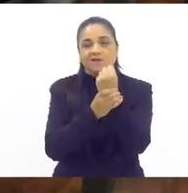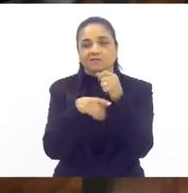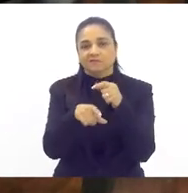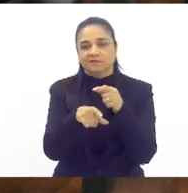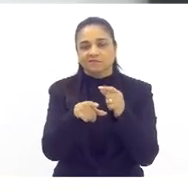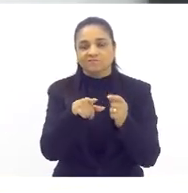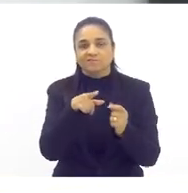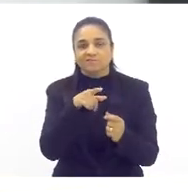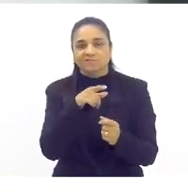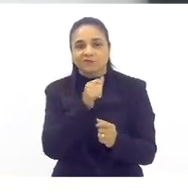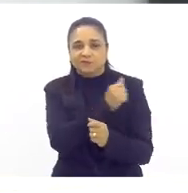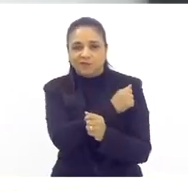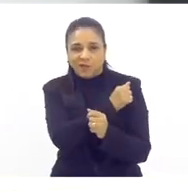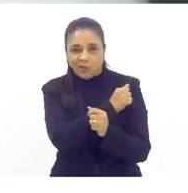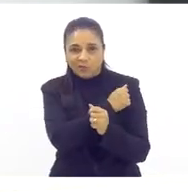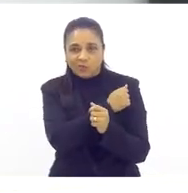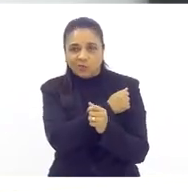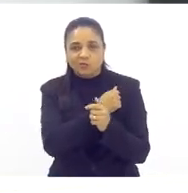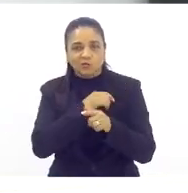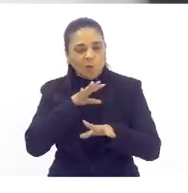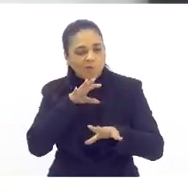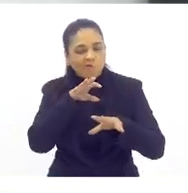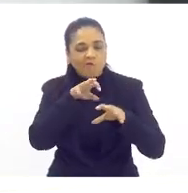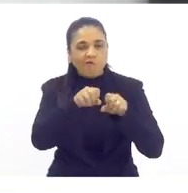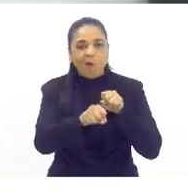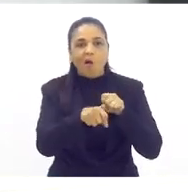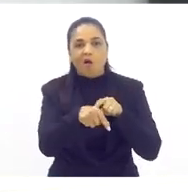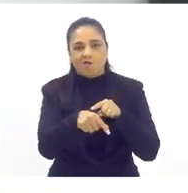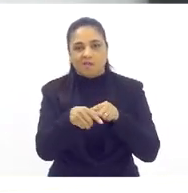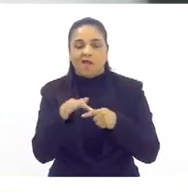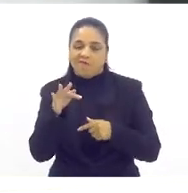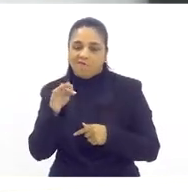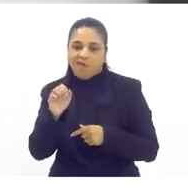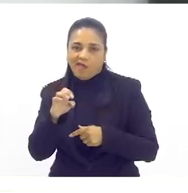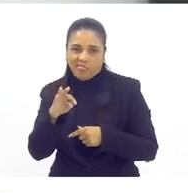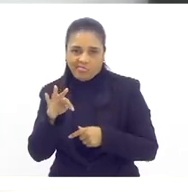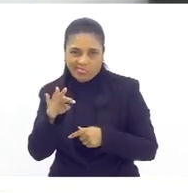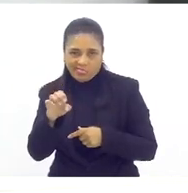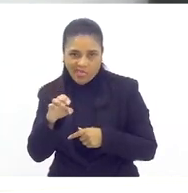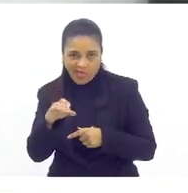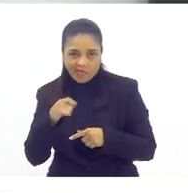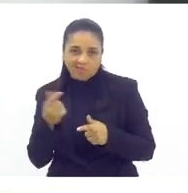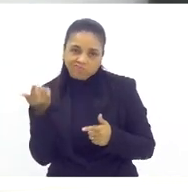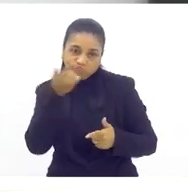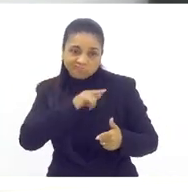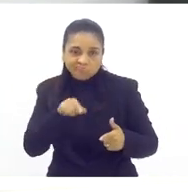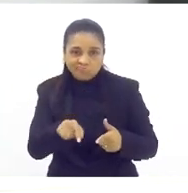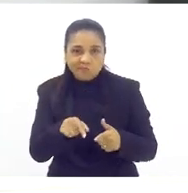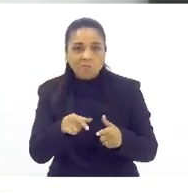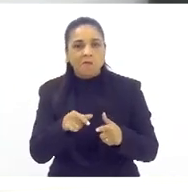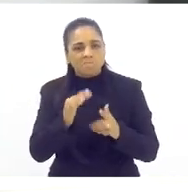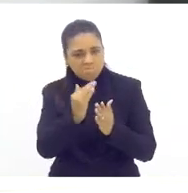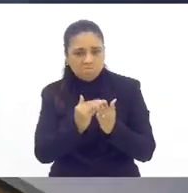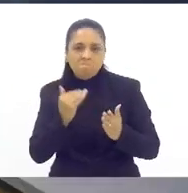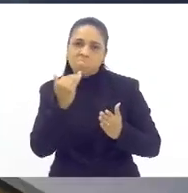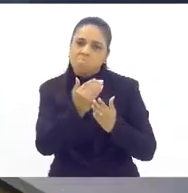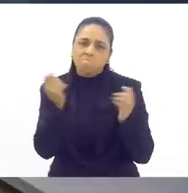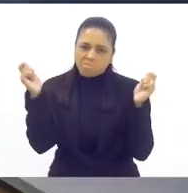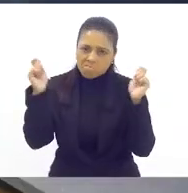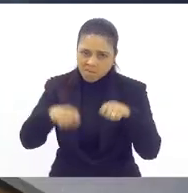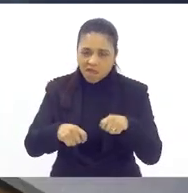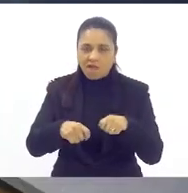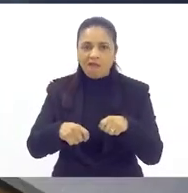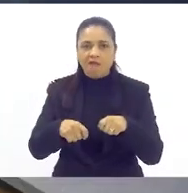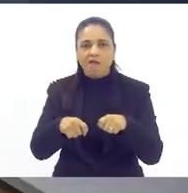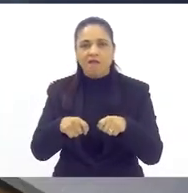voem a Faetec da asas mas ela pode muito mais muito mais se não